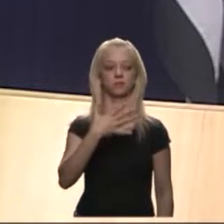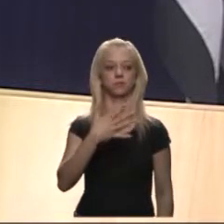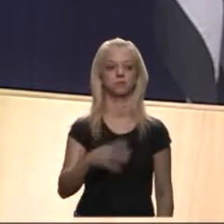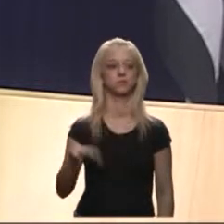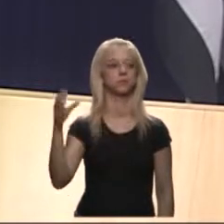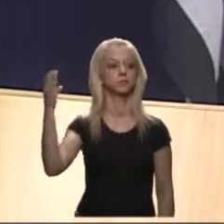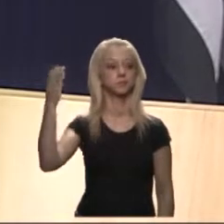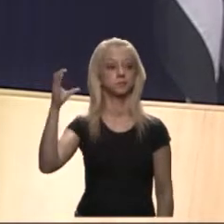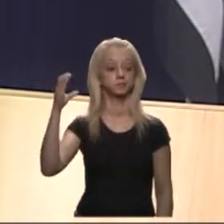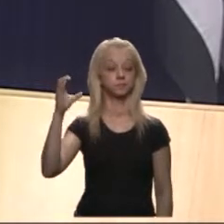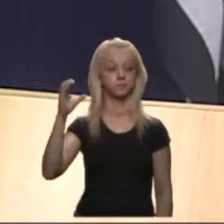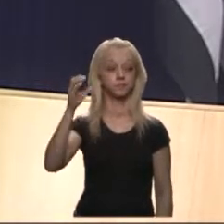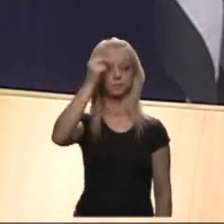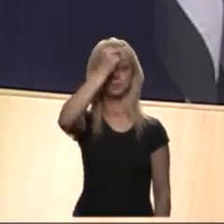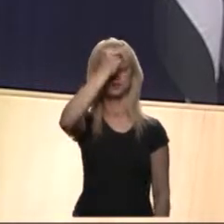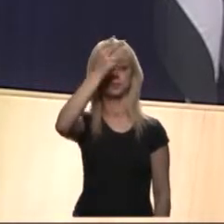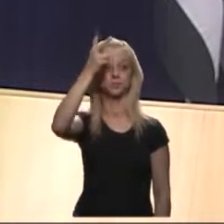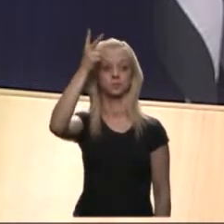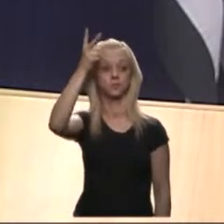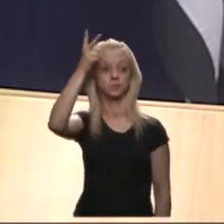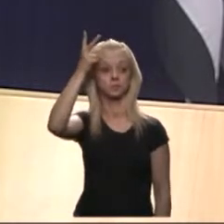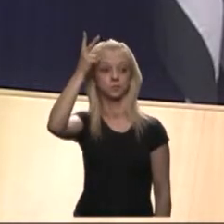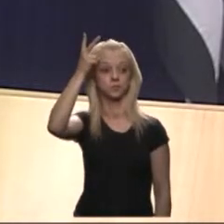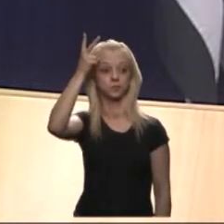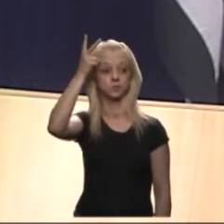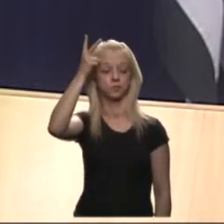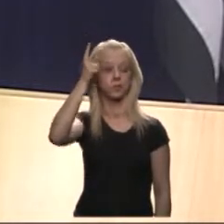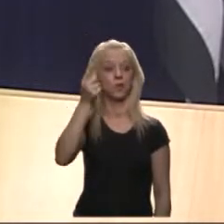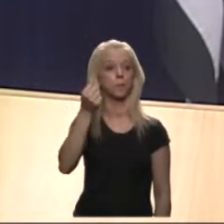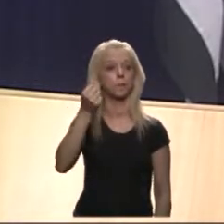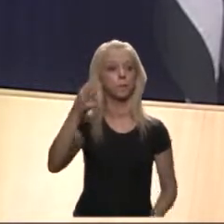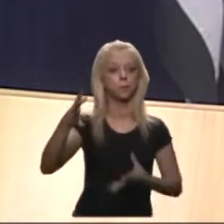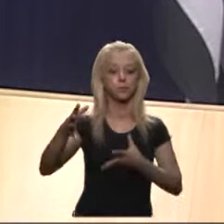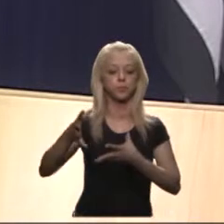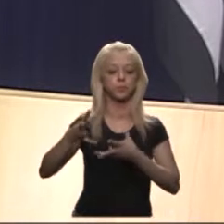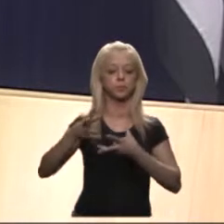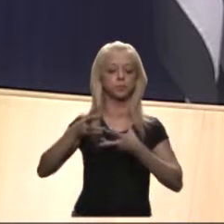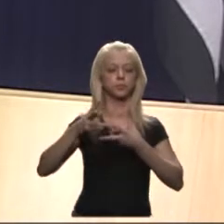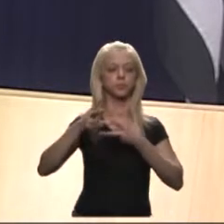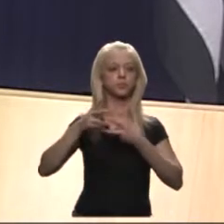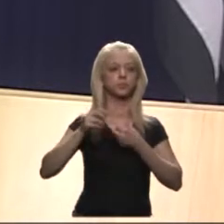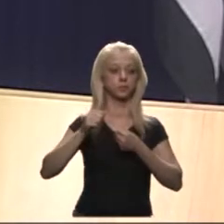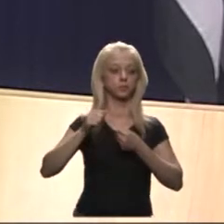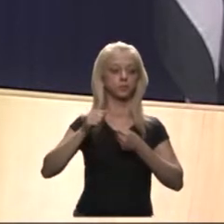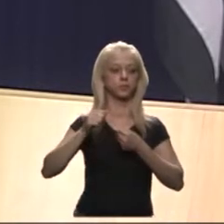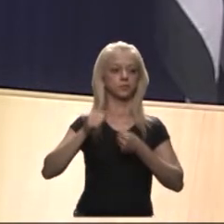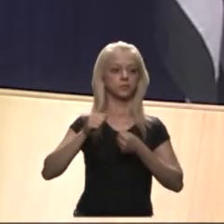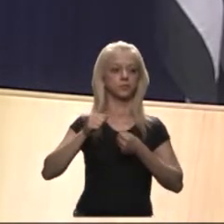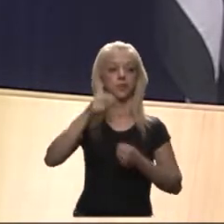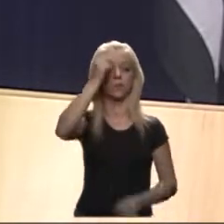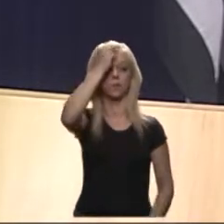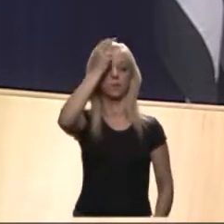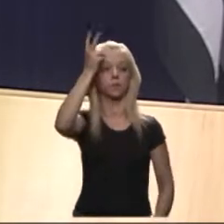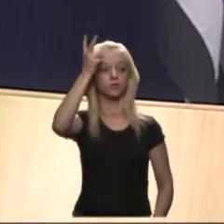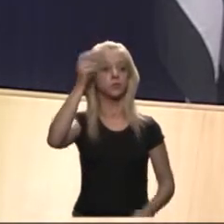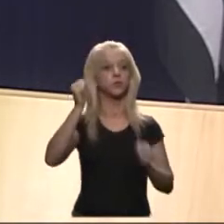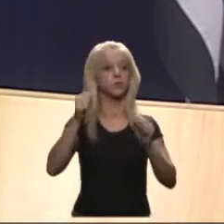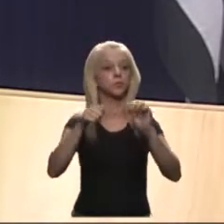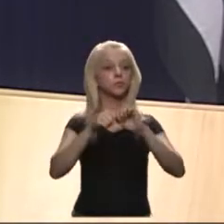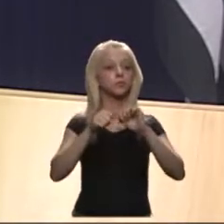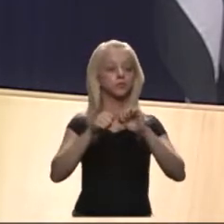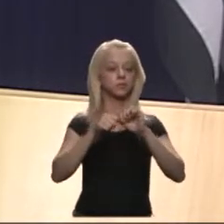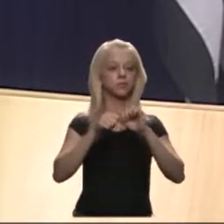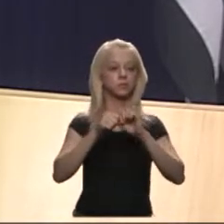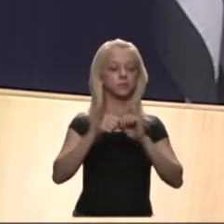né que a prefeitura pegou esse valor para que ela mesmo É Fizer que esse em